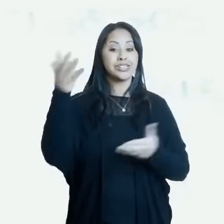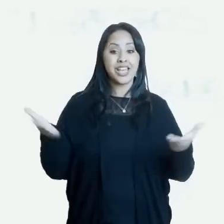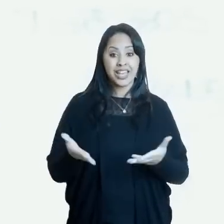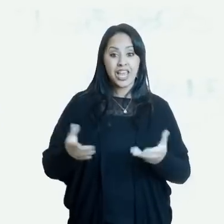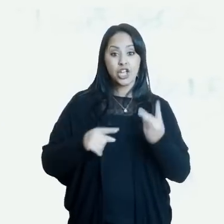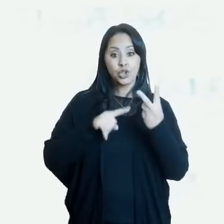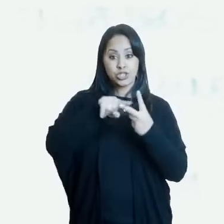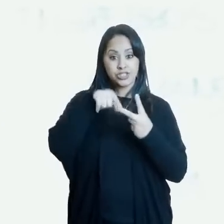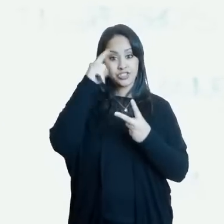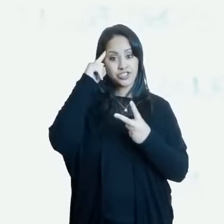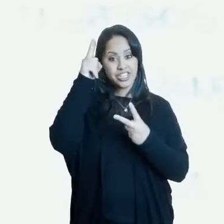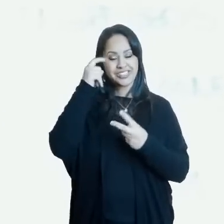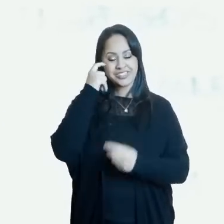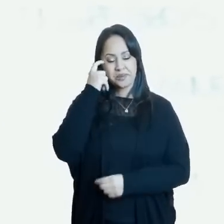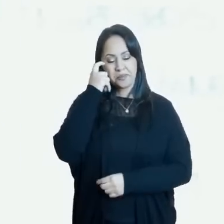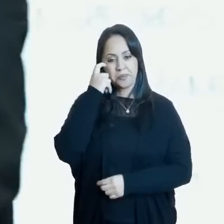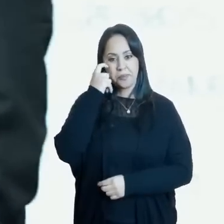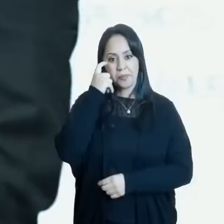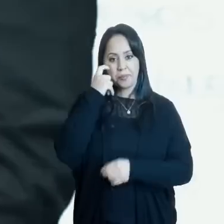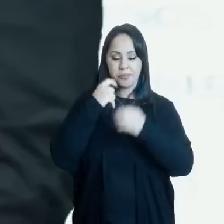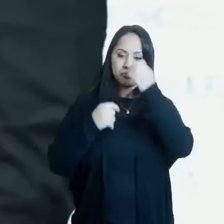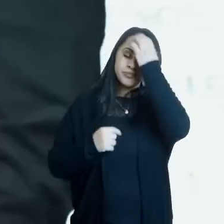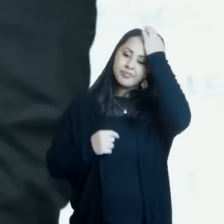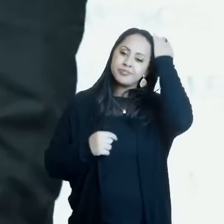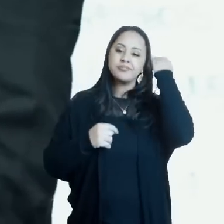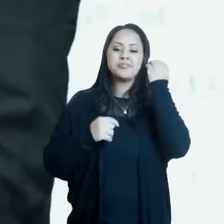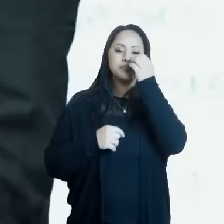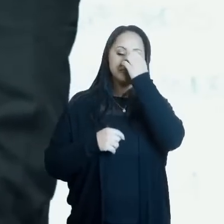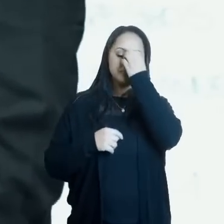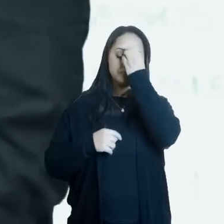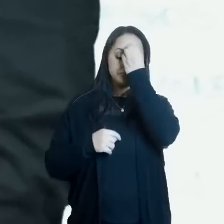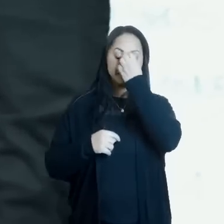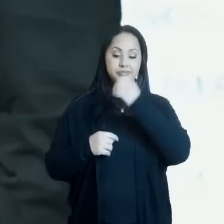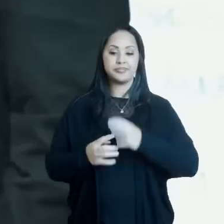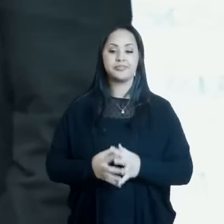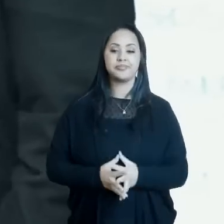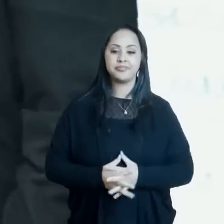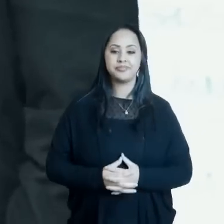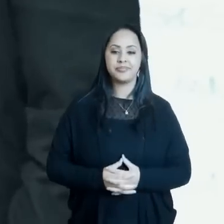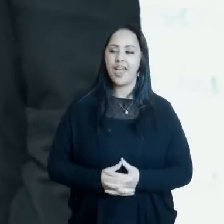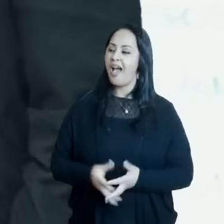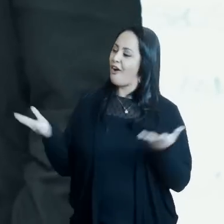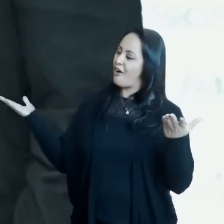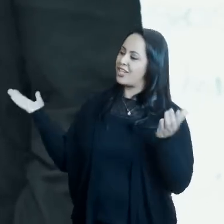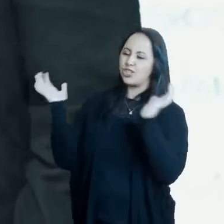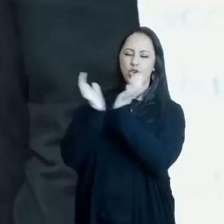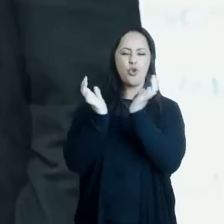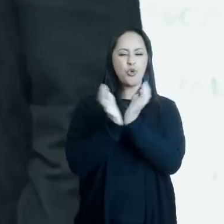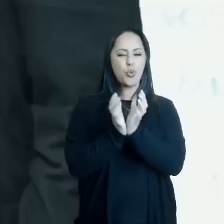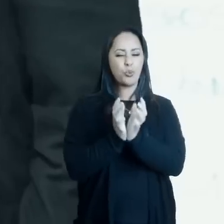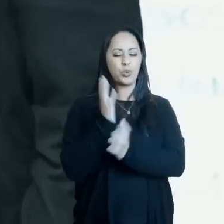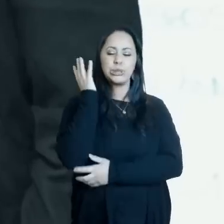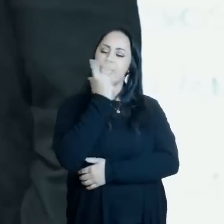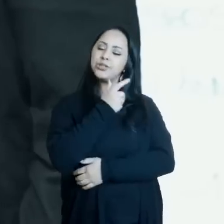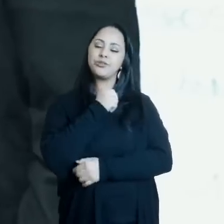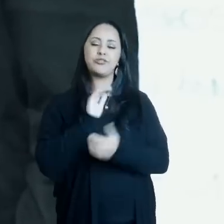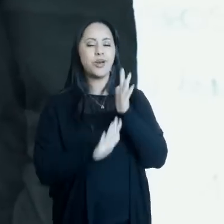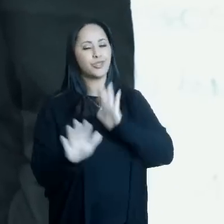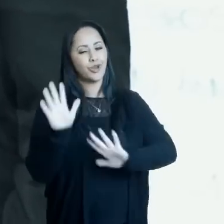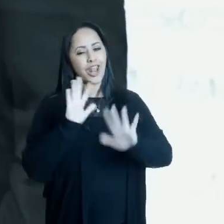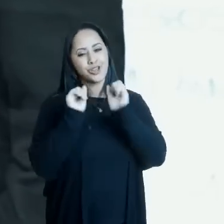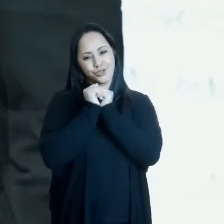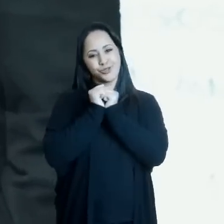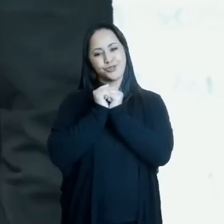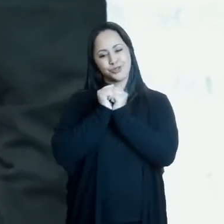aqui. Eu vou deixar esse povo abençoado aqui adorar ao Senhor. Nós vamos adorar junto com eles, é claro,